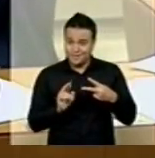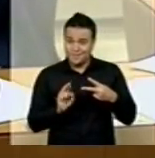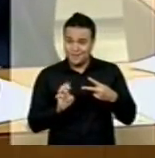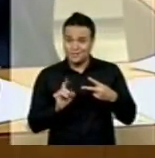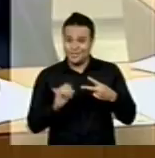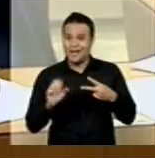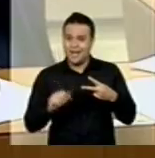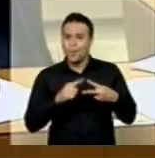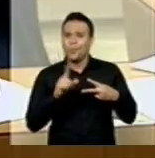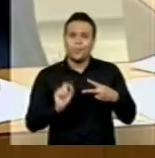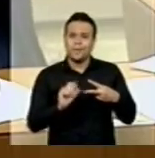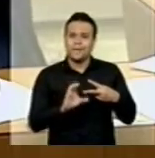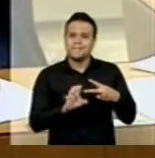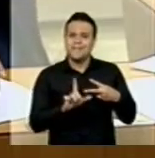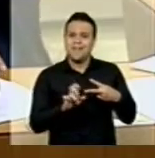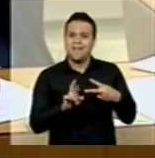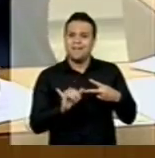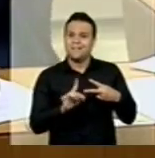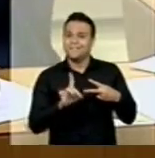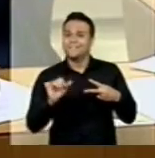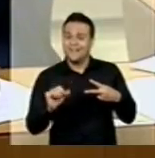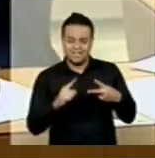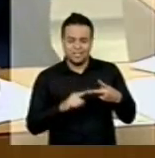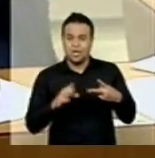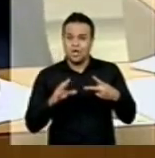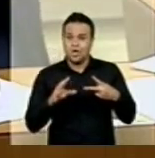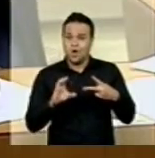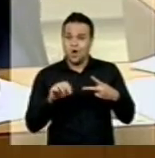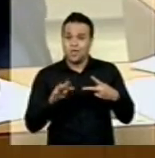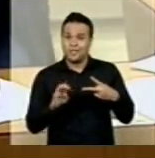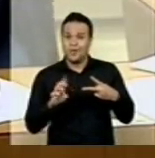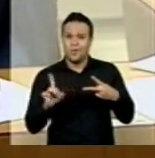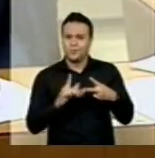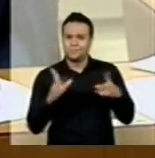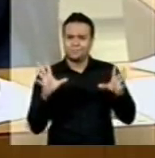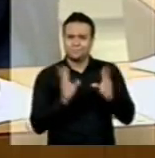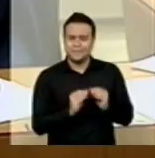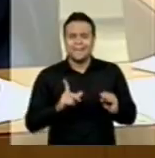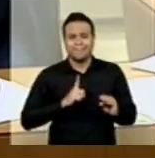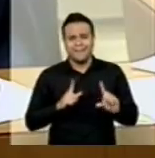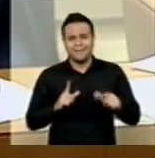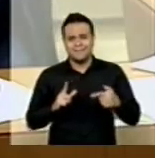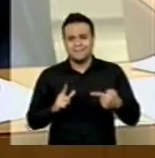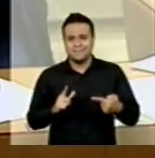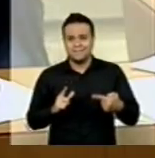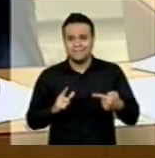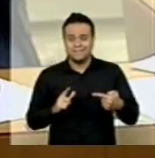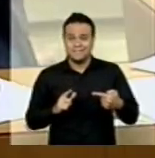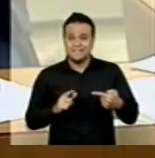celeridade e conteúdo. Por isso, o voto não é um voto longo, tem 7 folhas e meia,